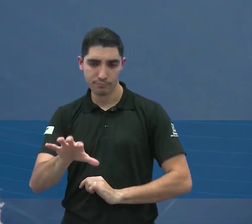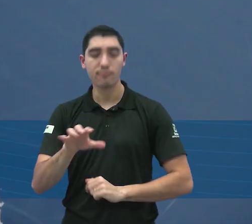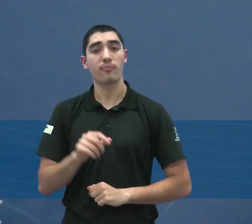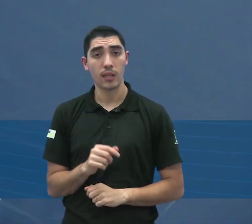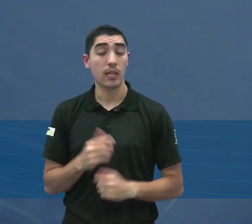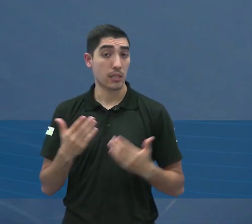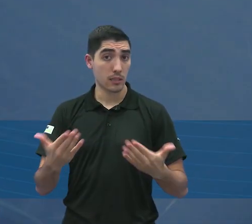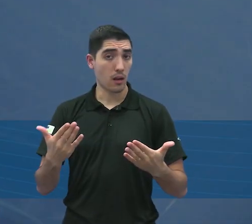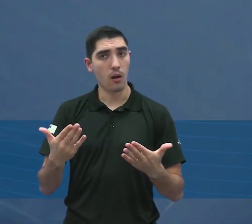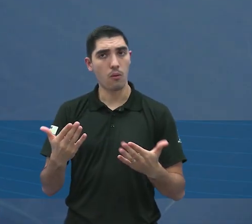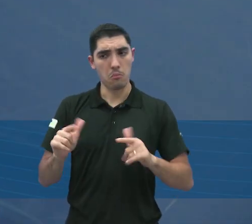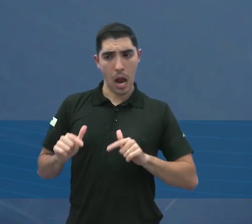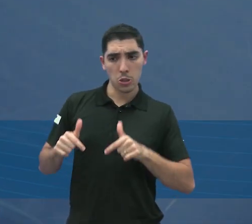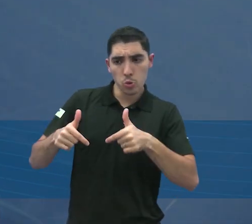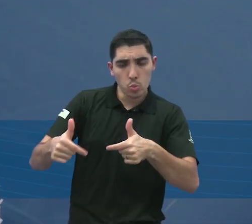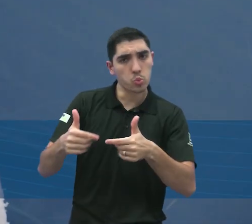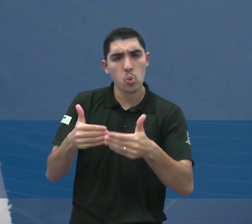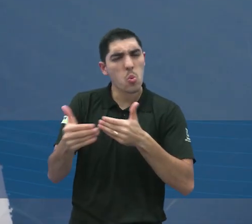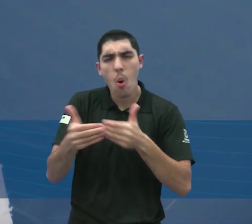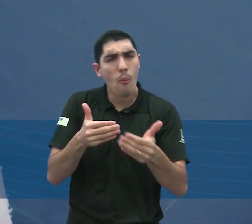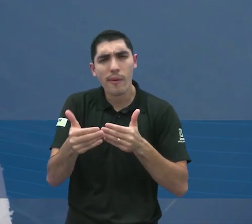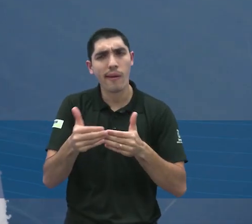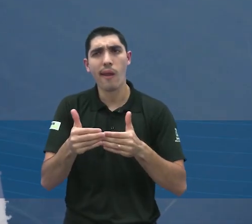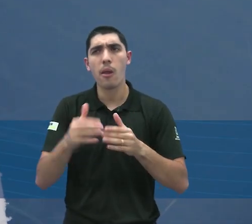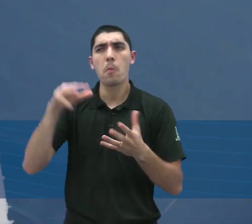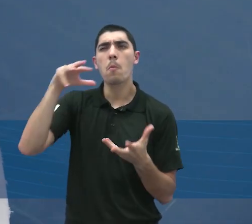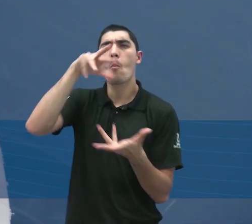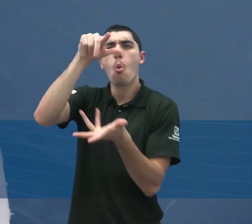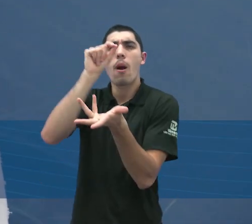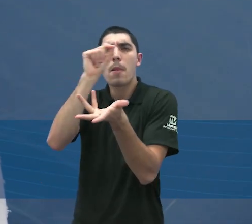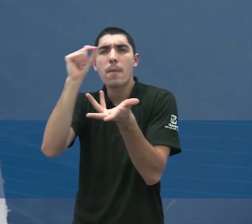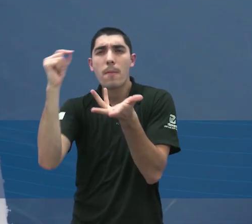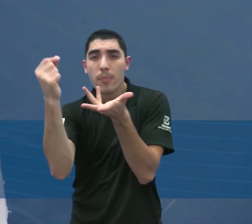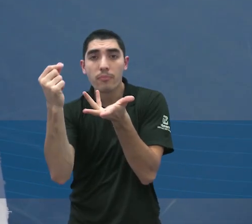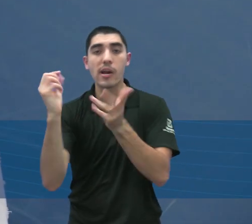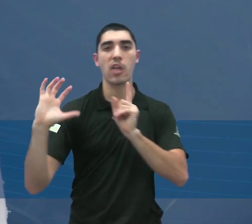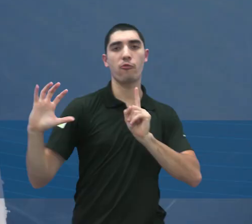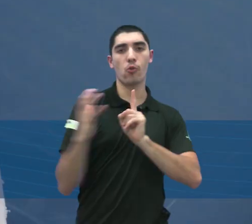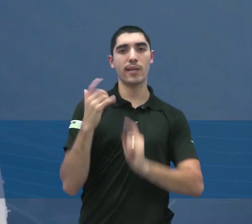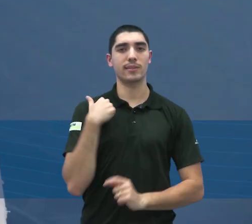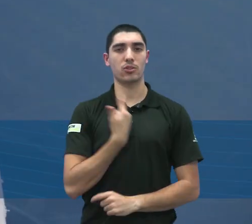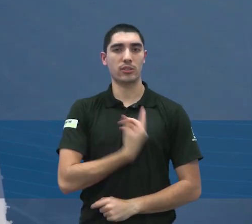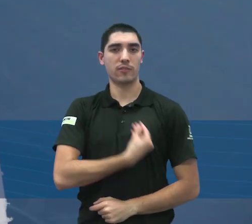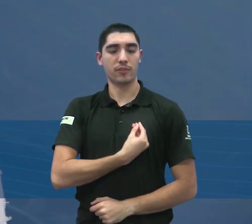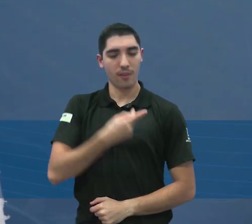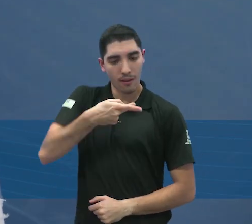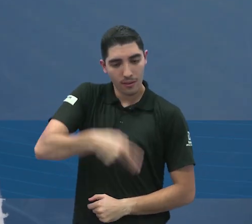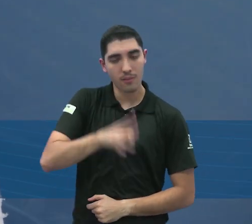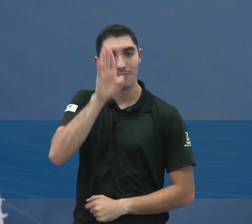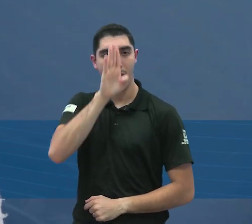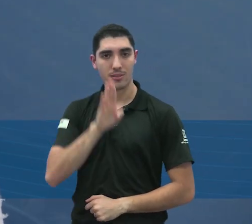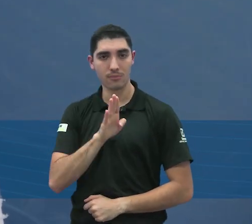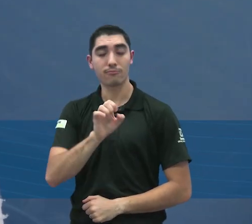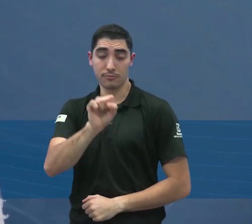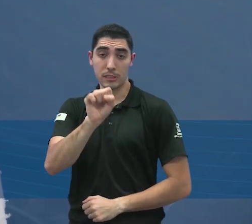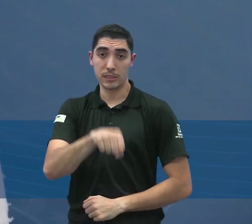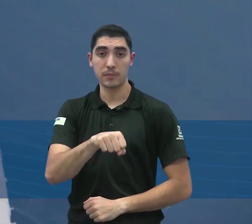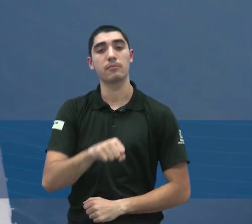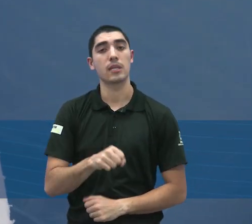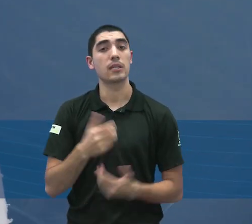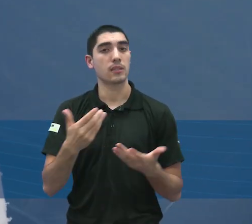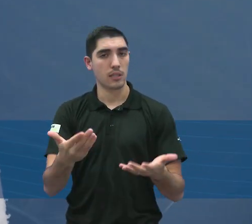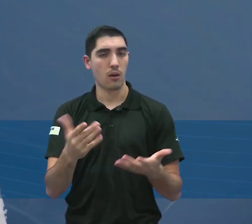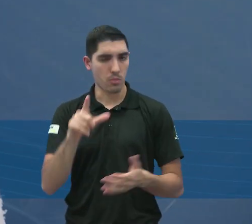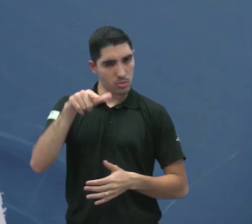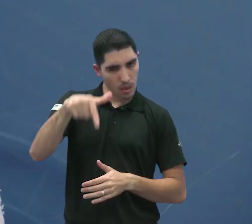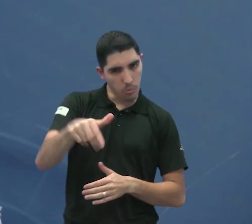Qualquer ação que se dê, por exemplo, numa parte do mundo acaba refletindo no nosso dia a dia, né? Eu acho que nós vamos